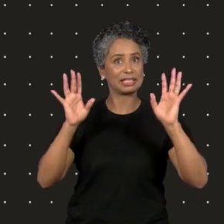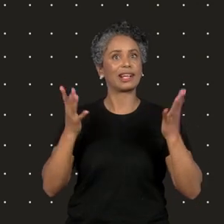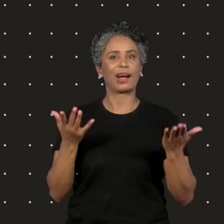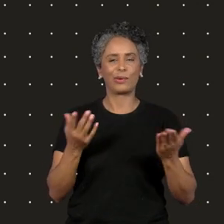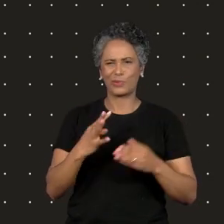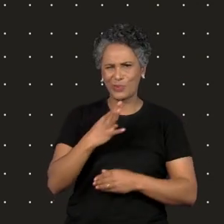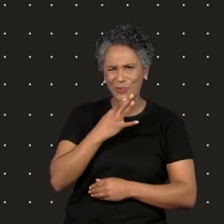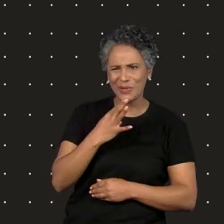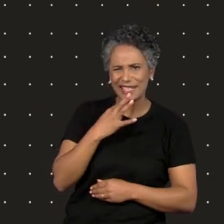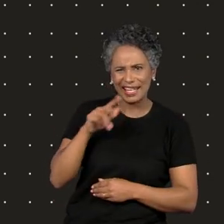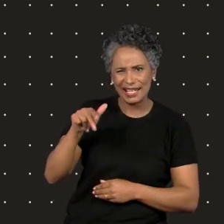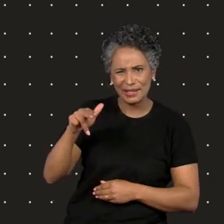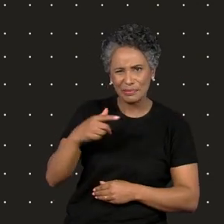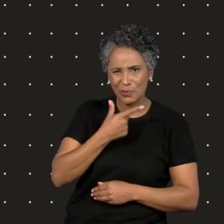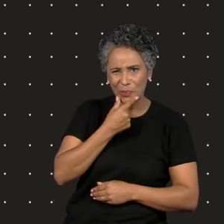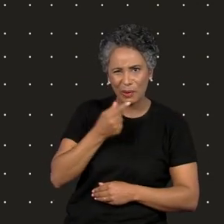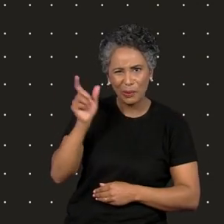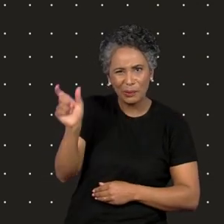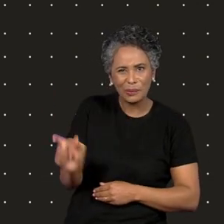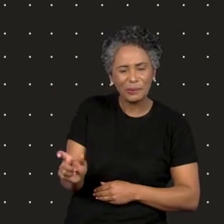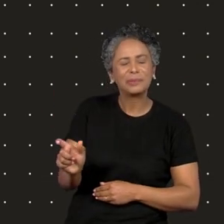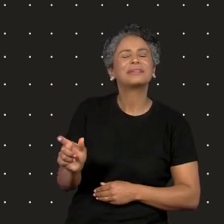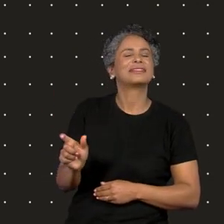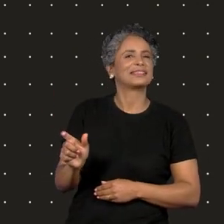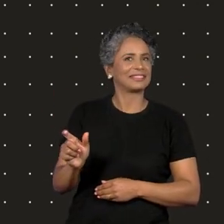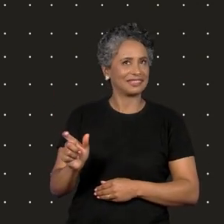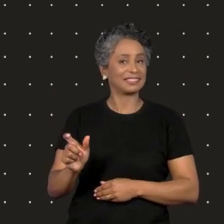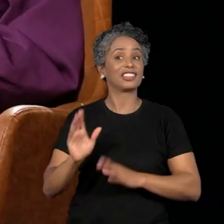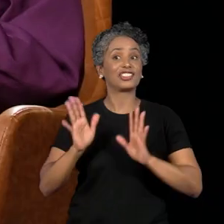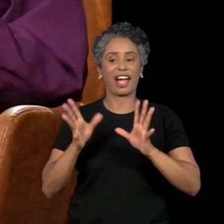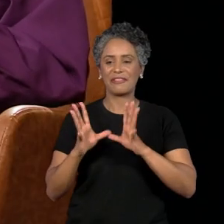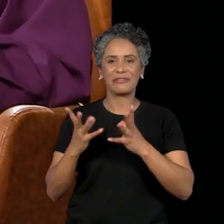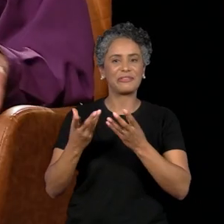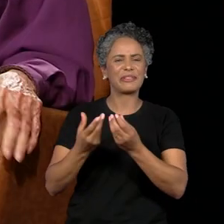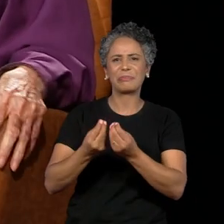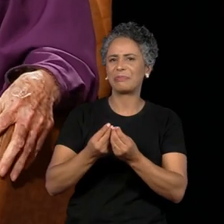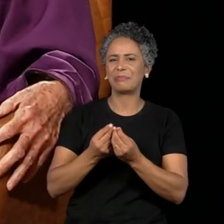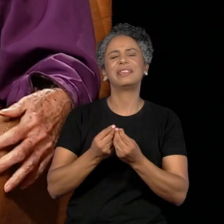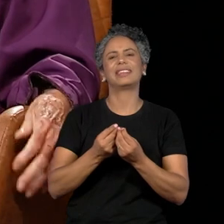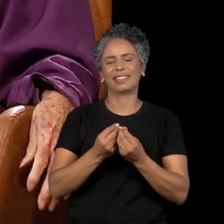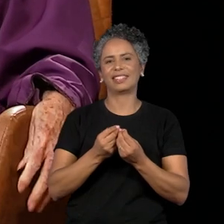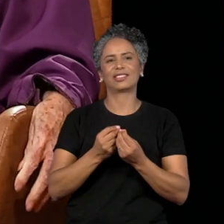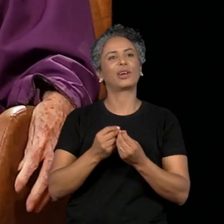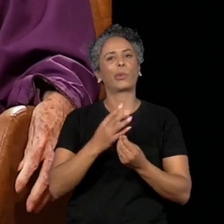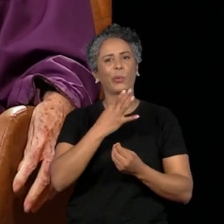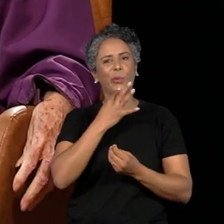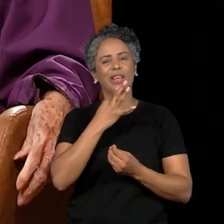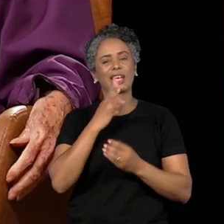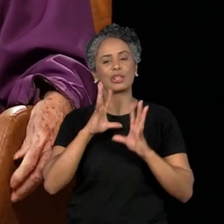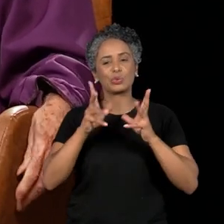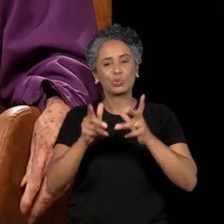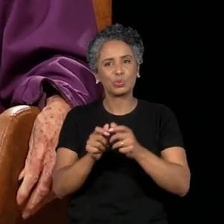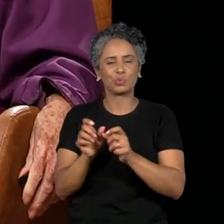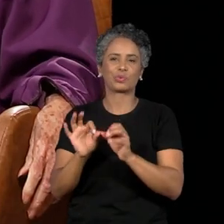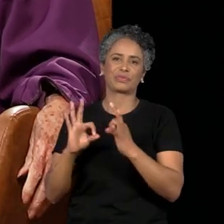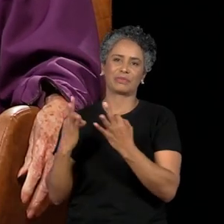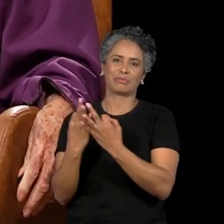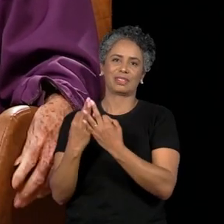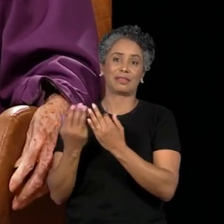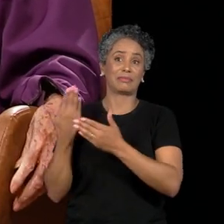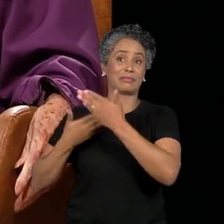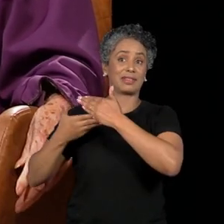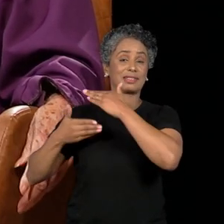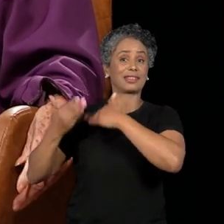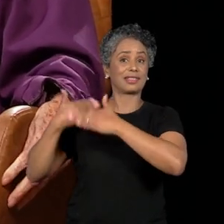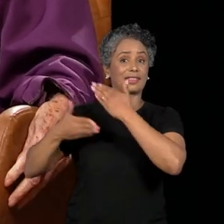meu irmão que me fez, e a família toda, eu tinha 2 aninhos, de mudar para Belo Horizonte, para